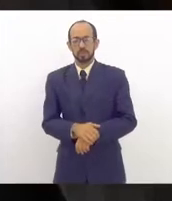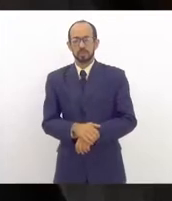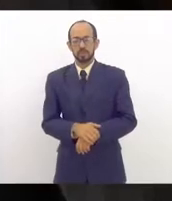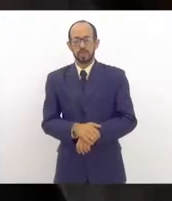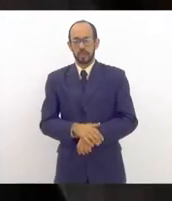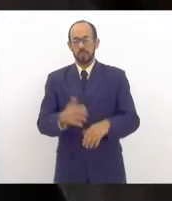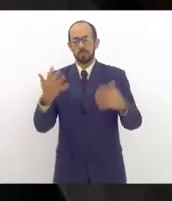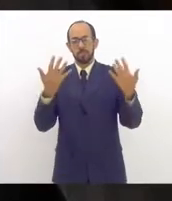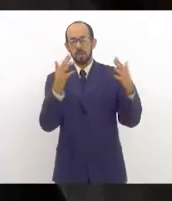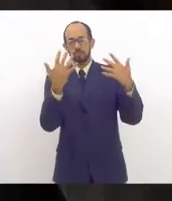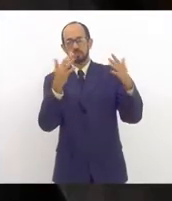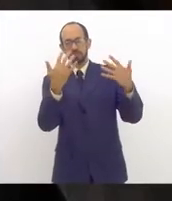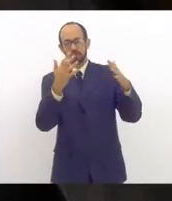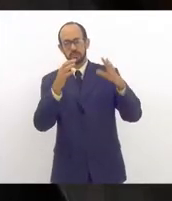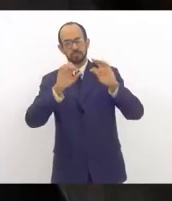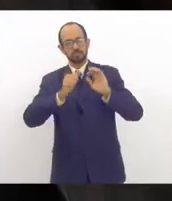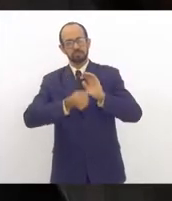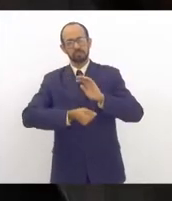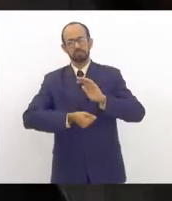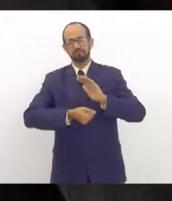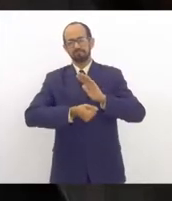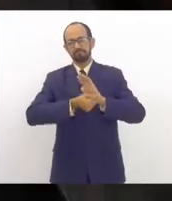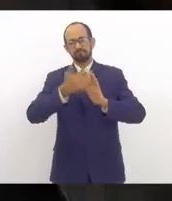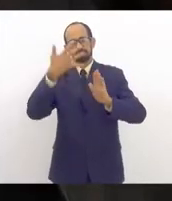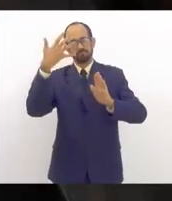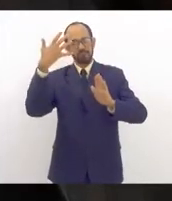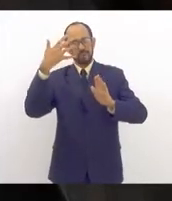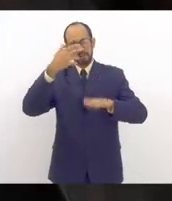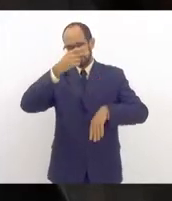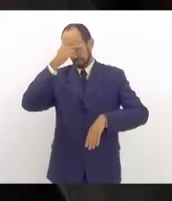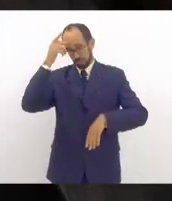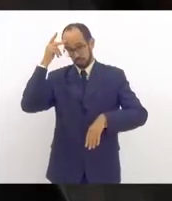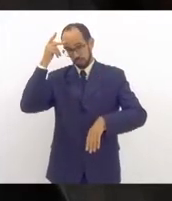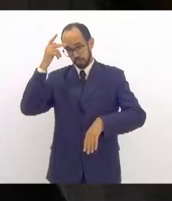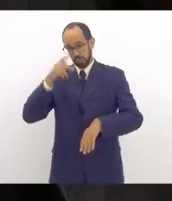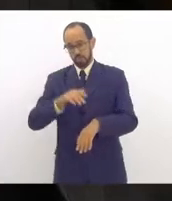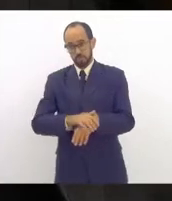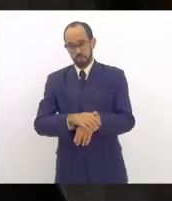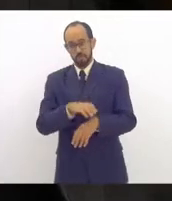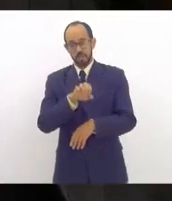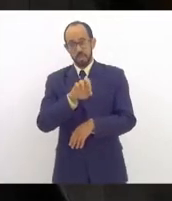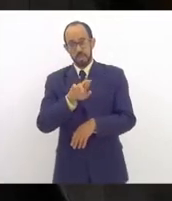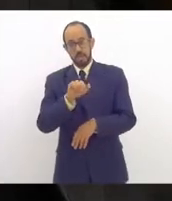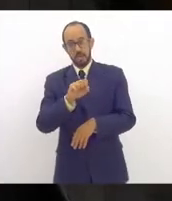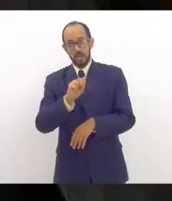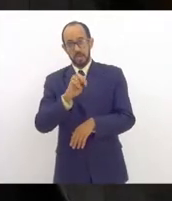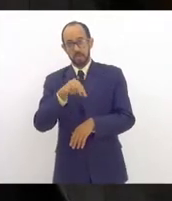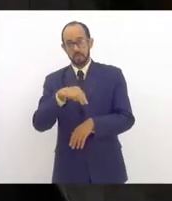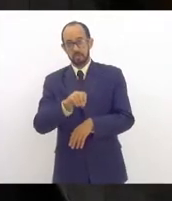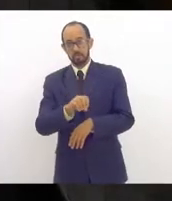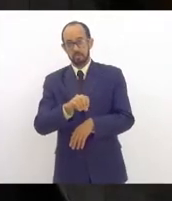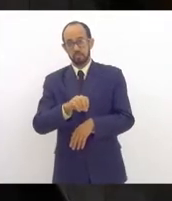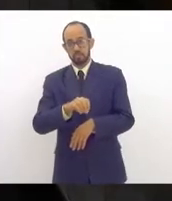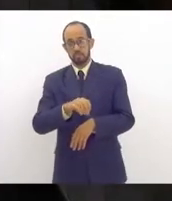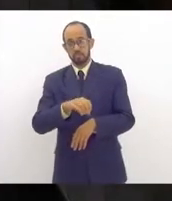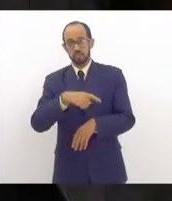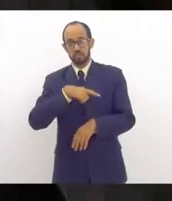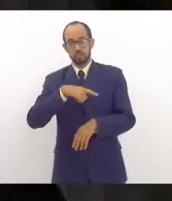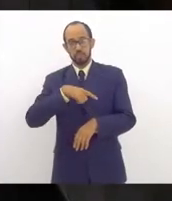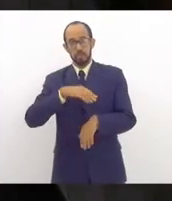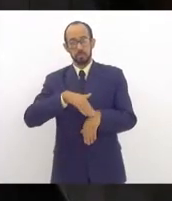acudido por Multidões Erasmo Carlos tinha mais de 50 anos